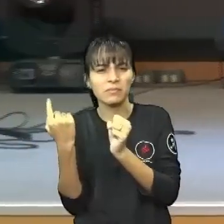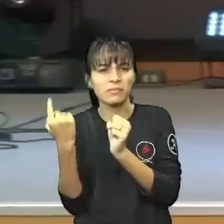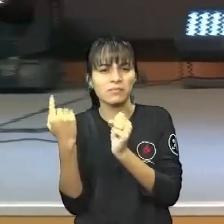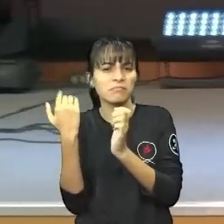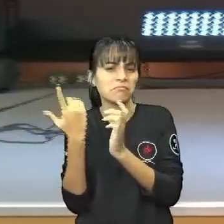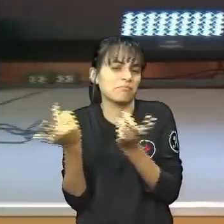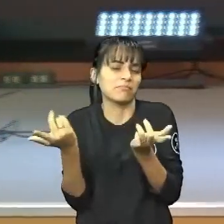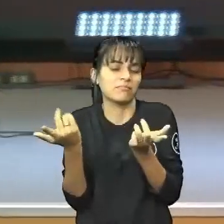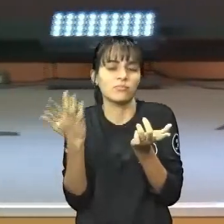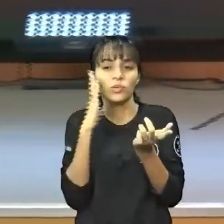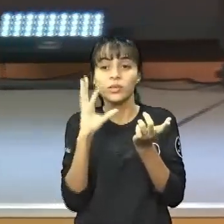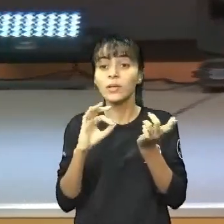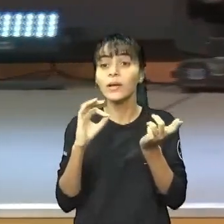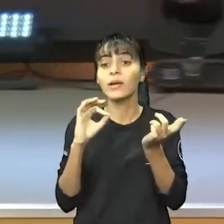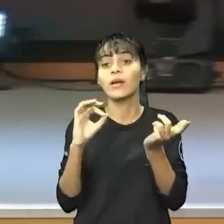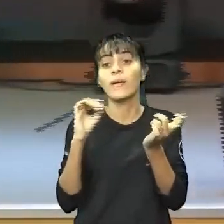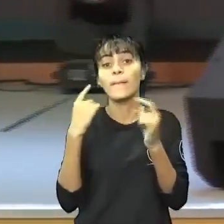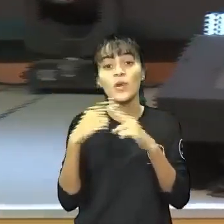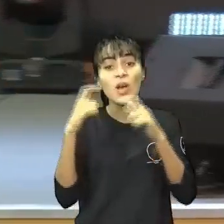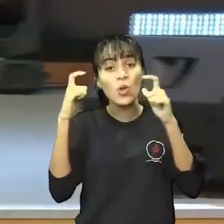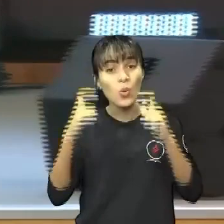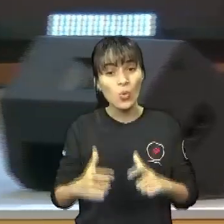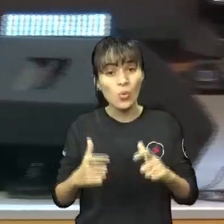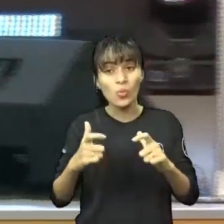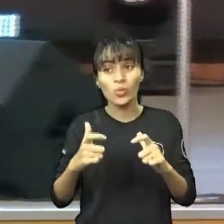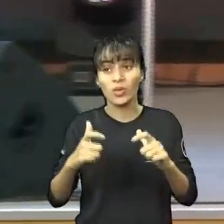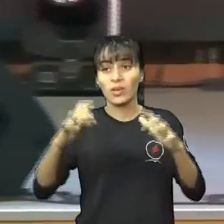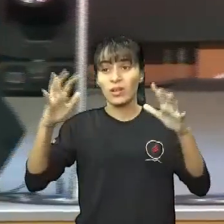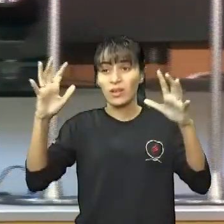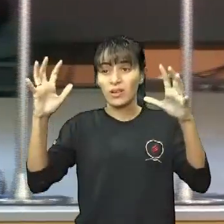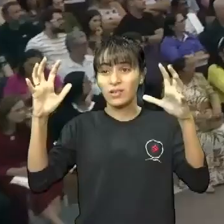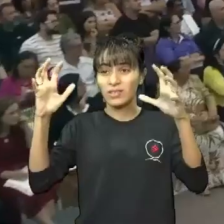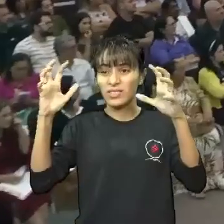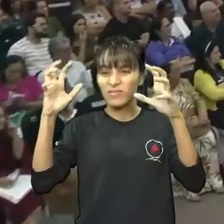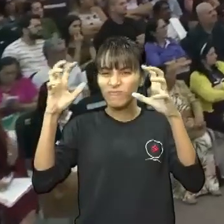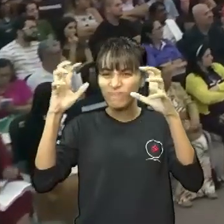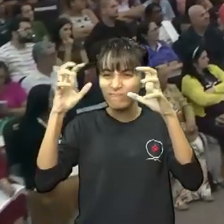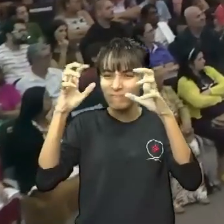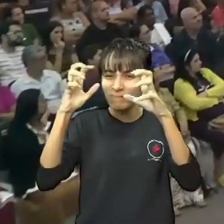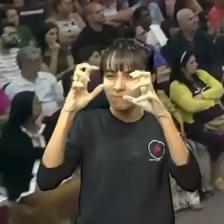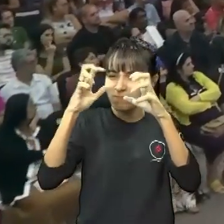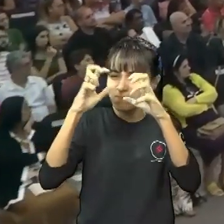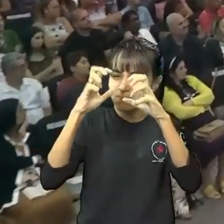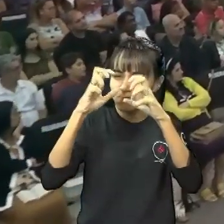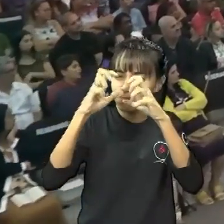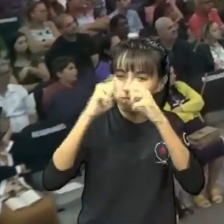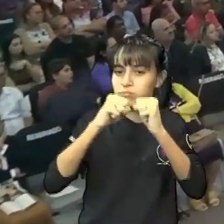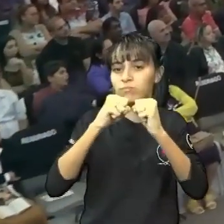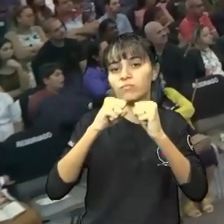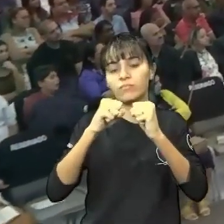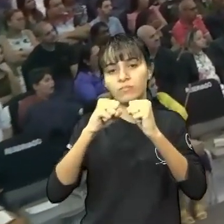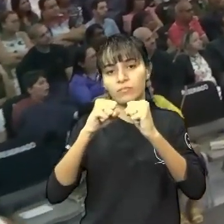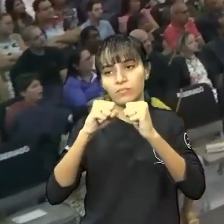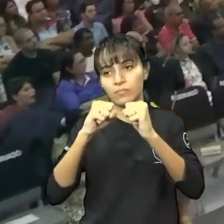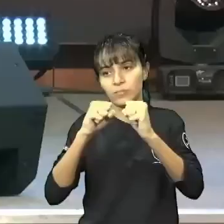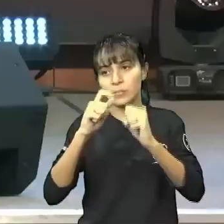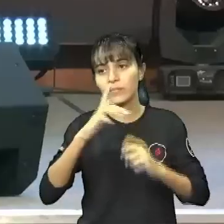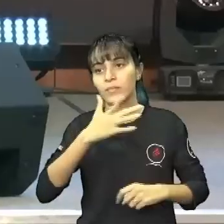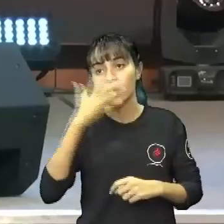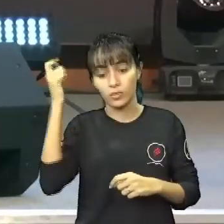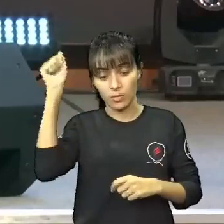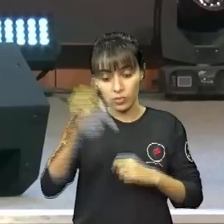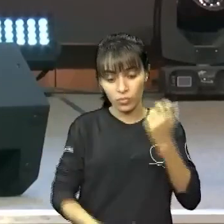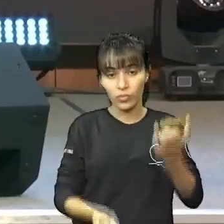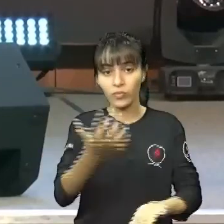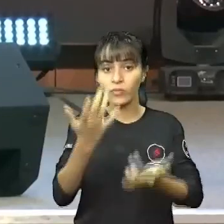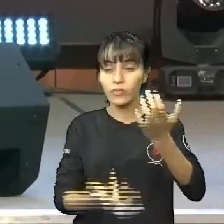redundância lugar de desvas sabe o que que significa isso que o indivíduo que foi lançado